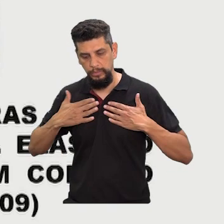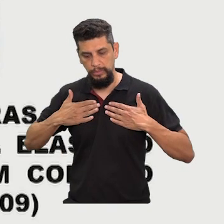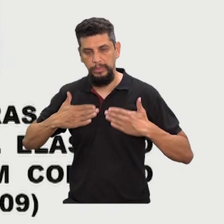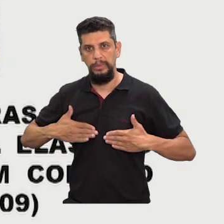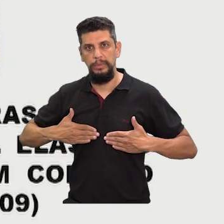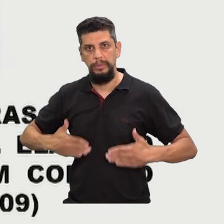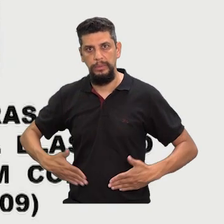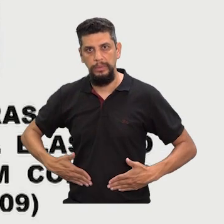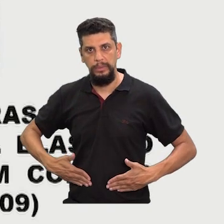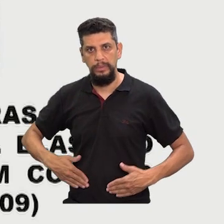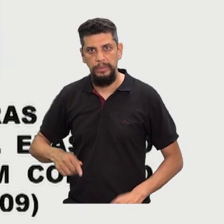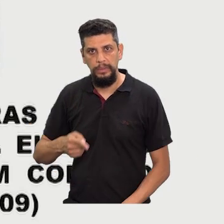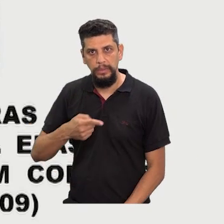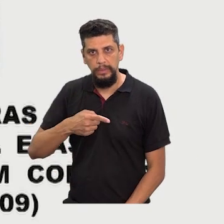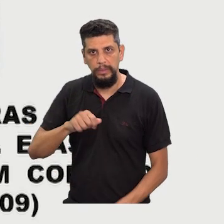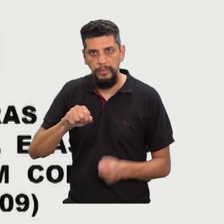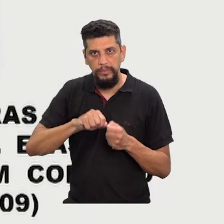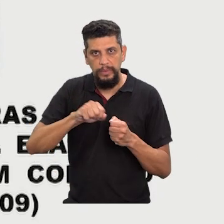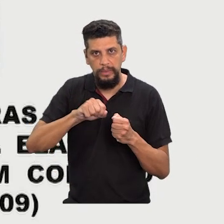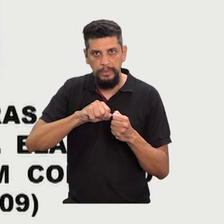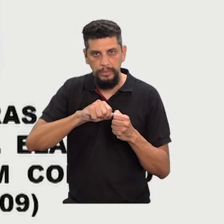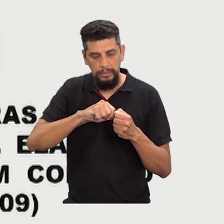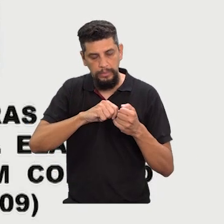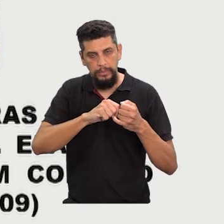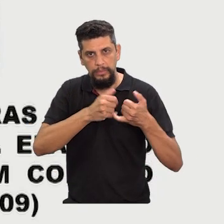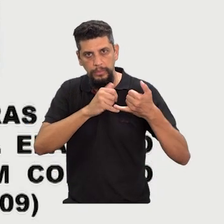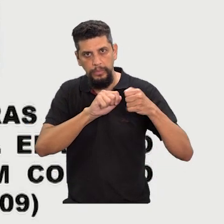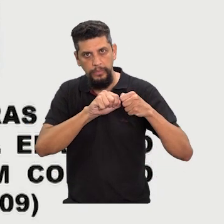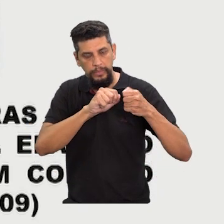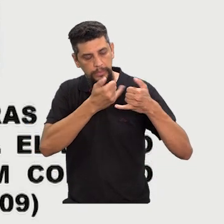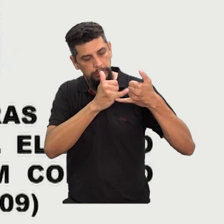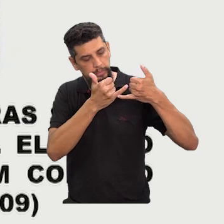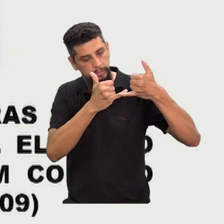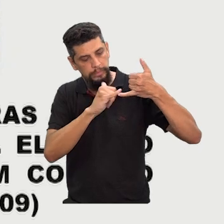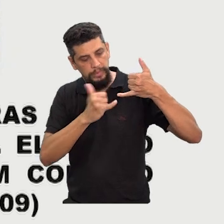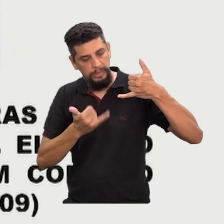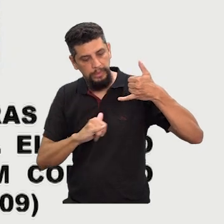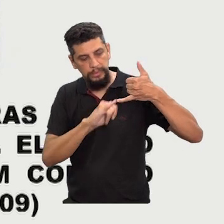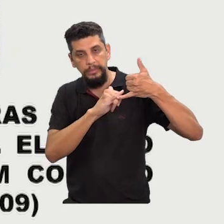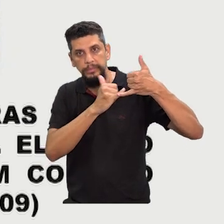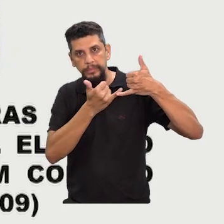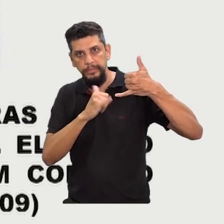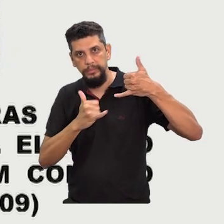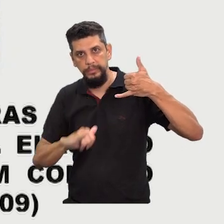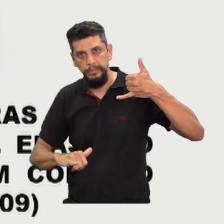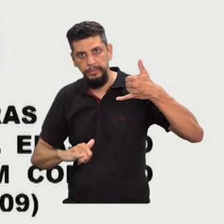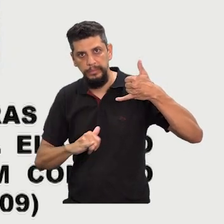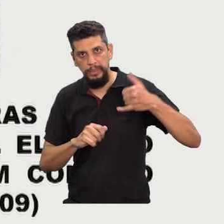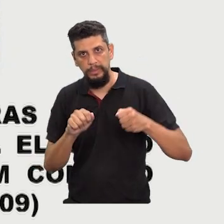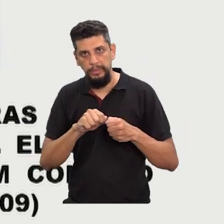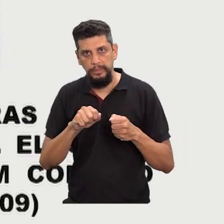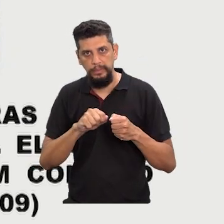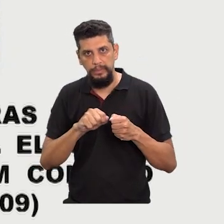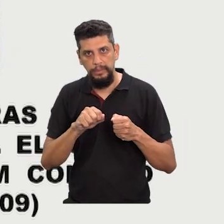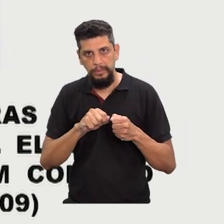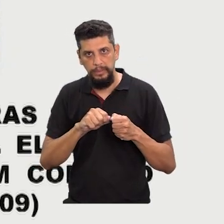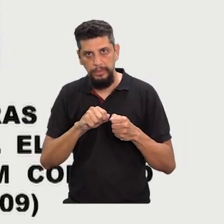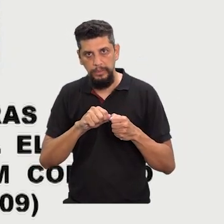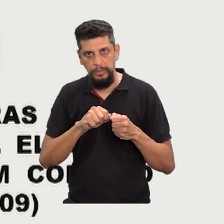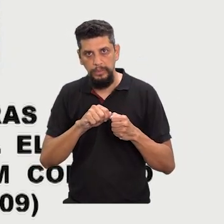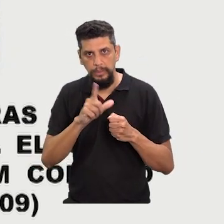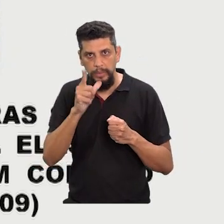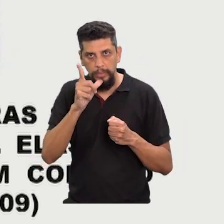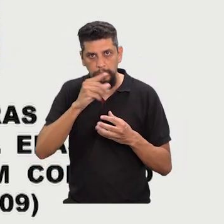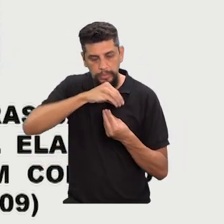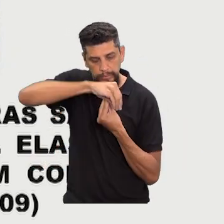parte do corpo em que é produzido ali naquelas glândulas que fazem parte das fiandeiras, que se produz o